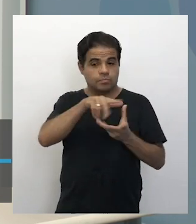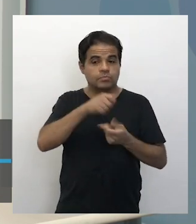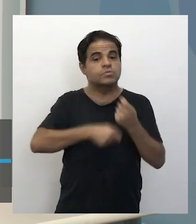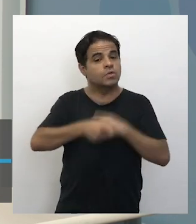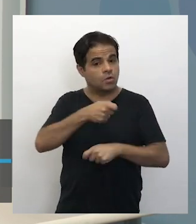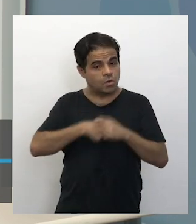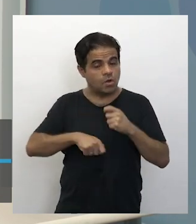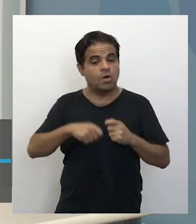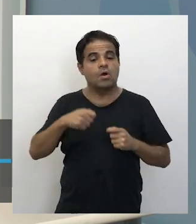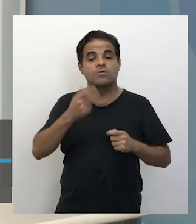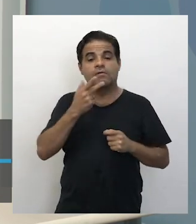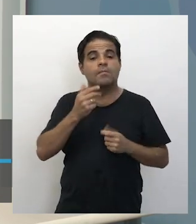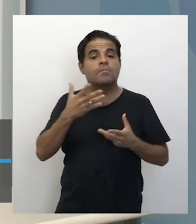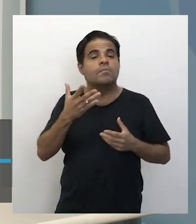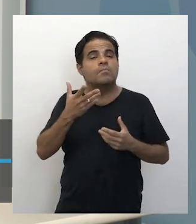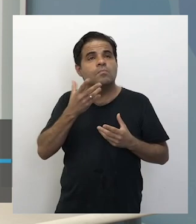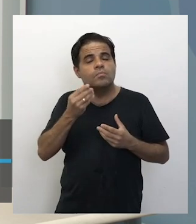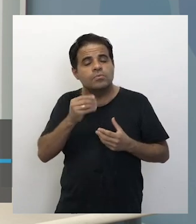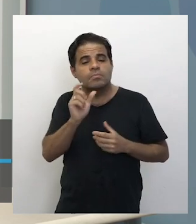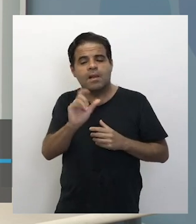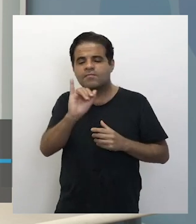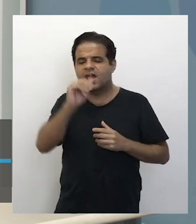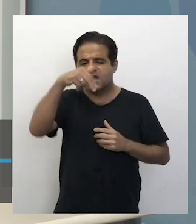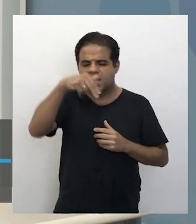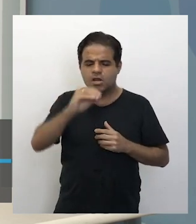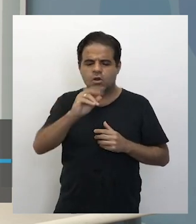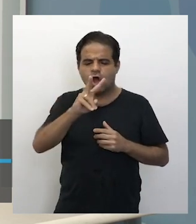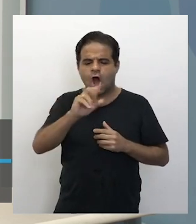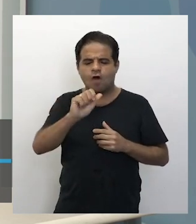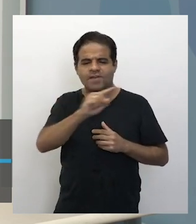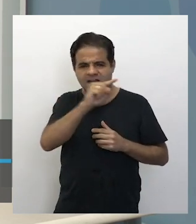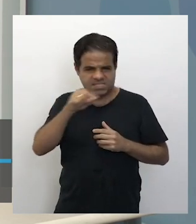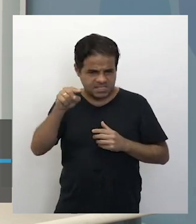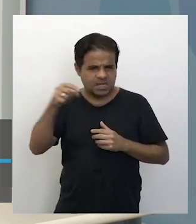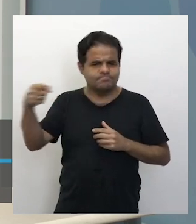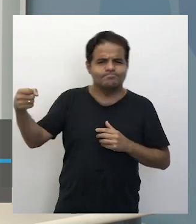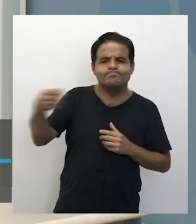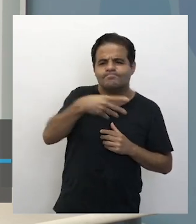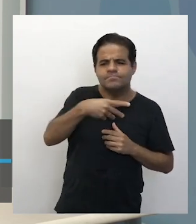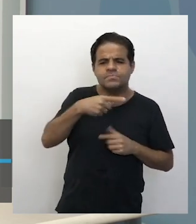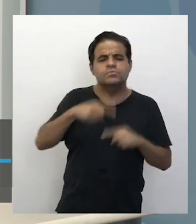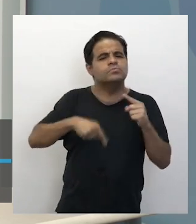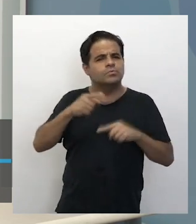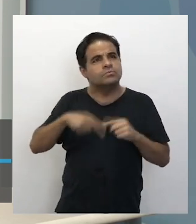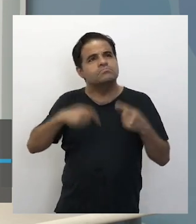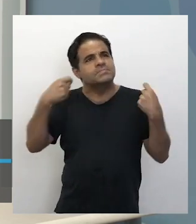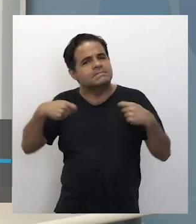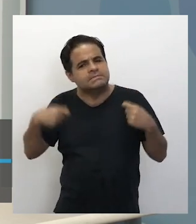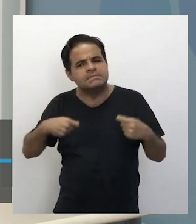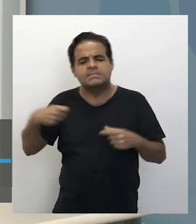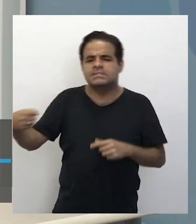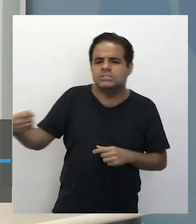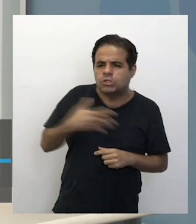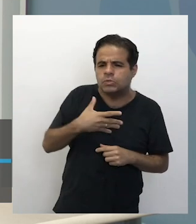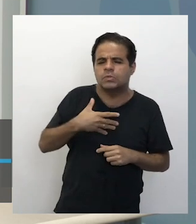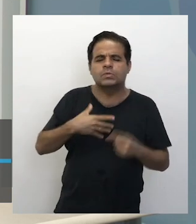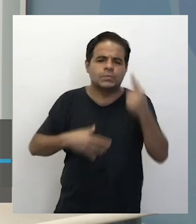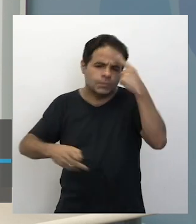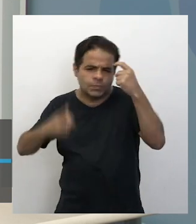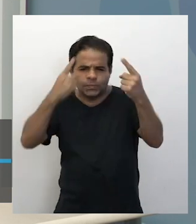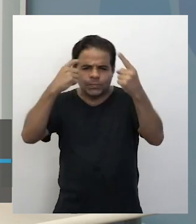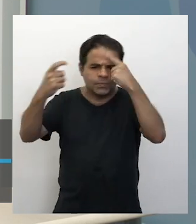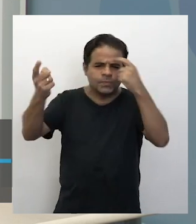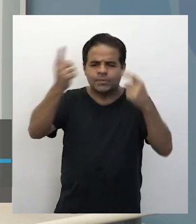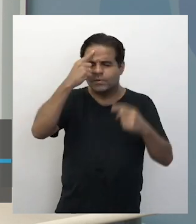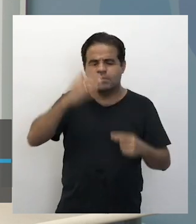de inovação. Ah, professora Cláudia, os produtos eles têm de ser inovadores, a minha ideia tem que ser